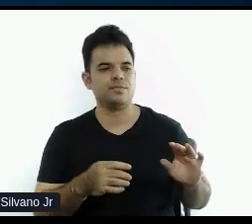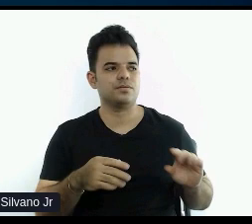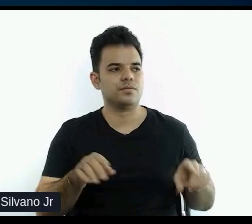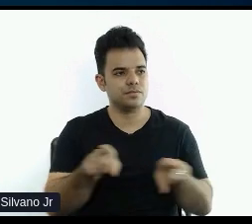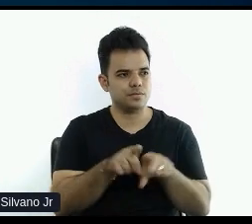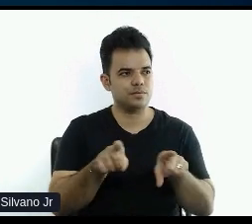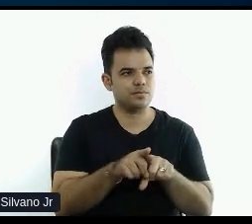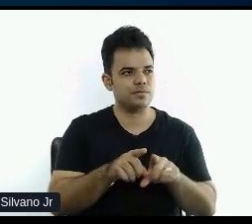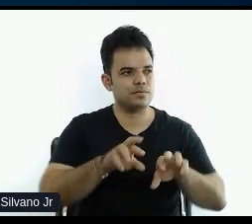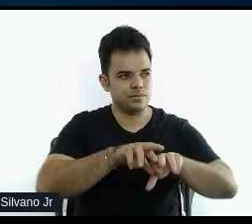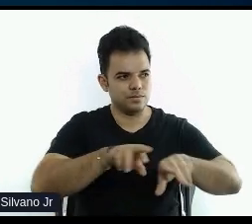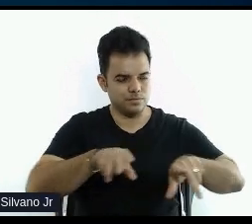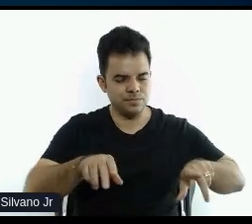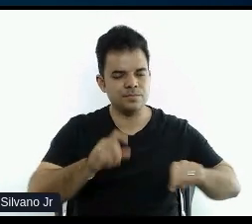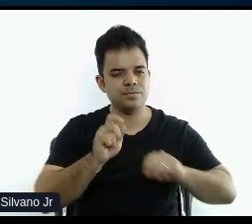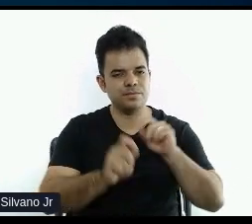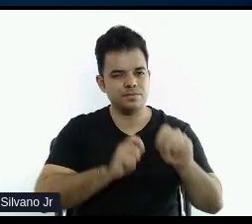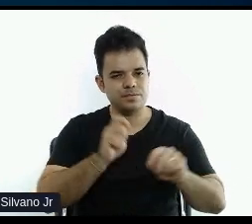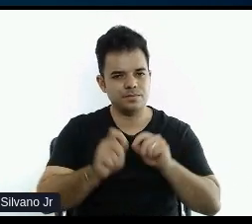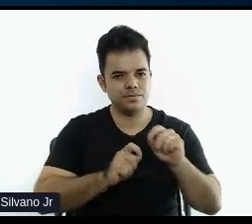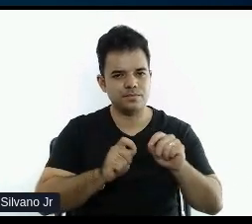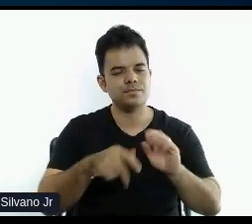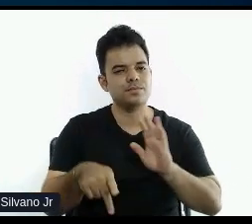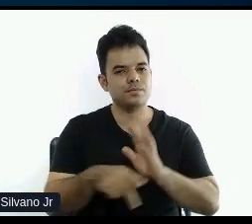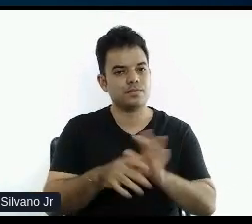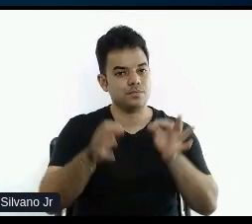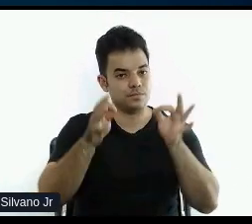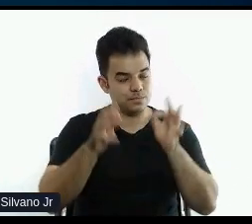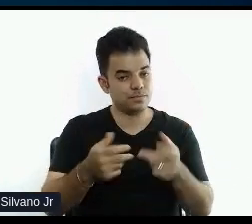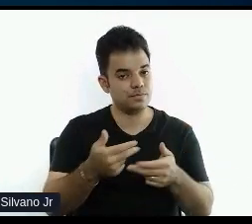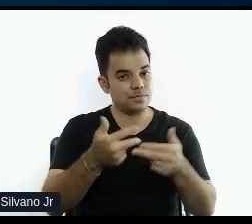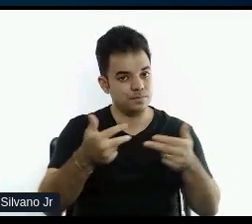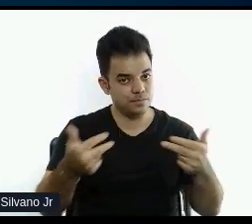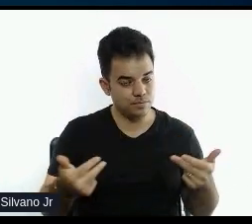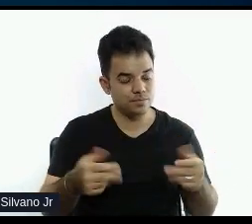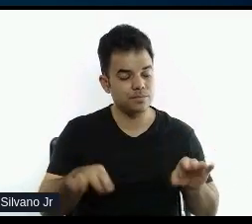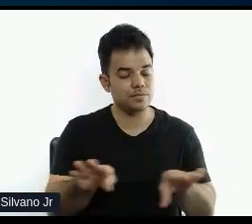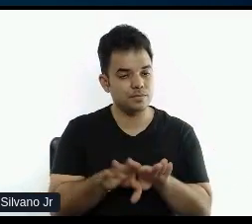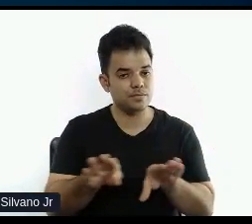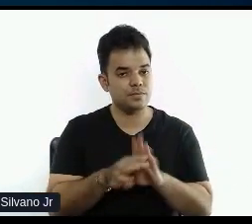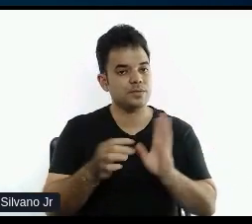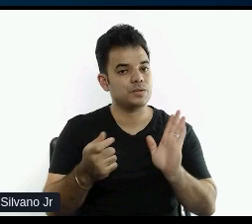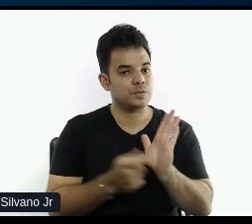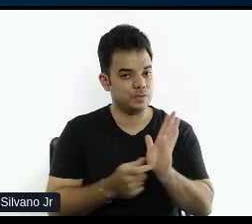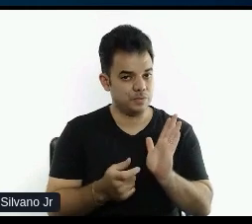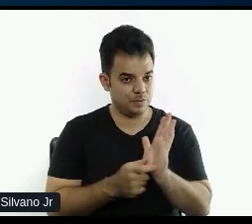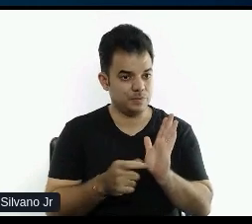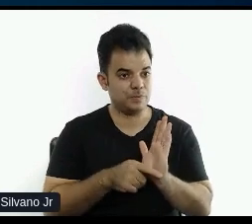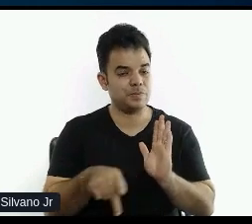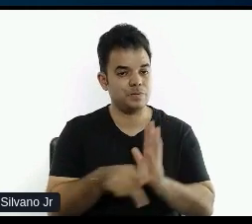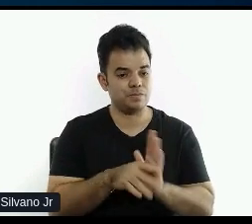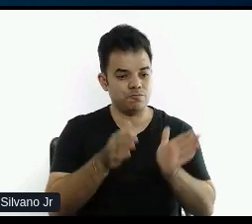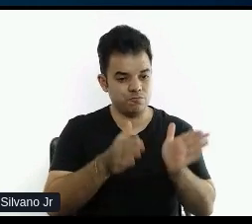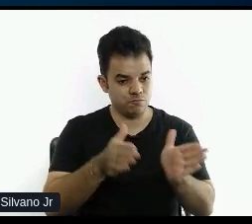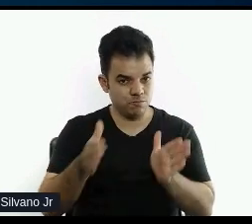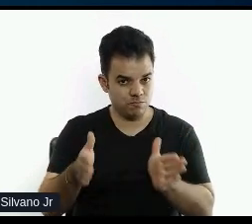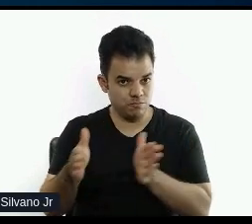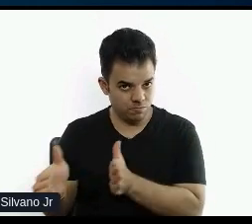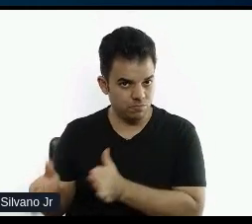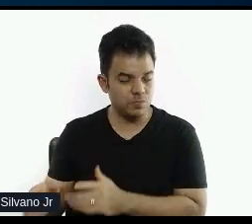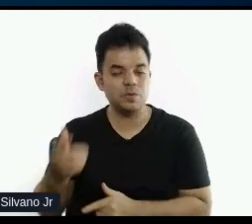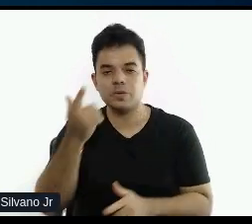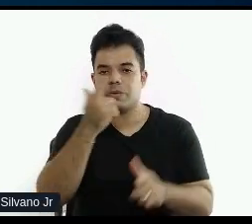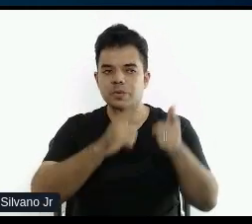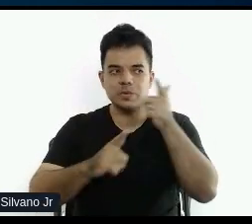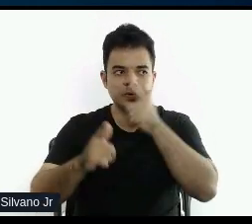tarefas. Então, uma série de players que envolvem a parte de engenharia de software, envolvem a parte de processo de desenvolvimento de software, a gente